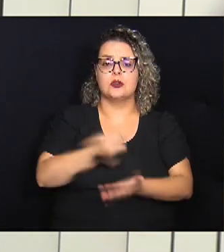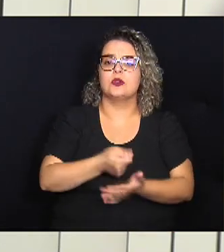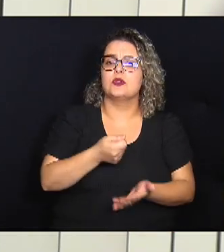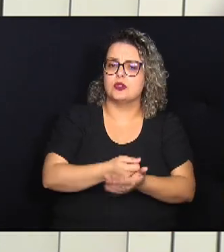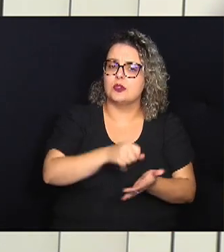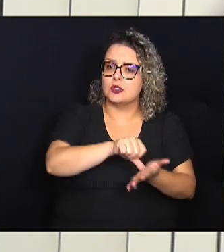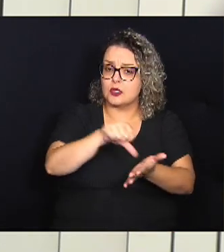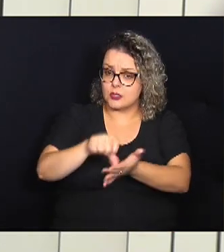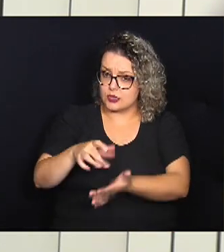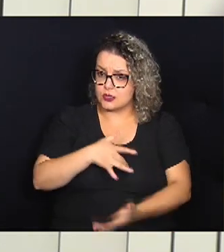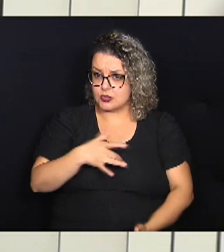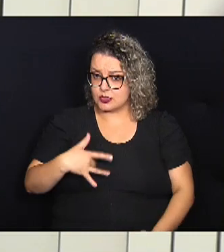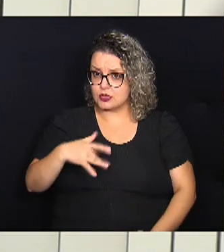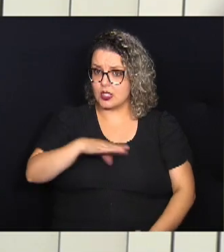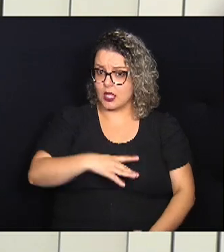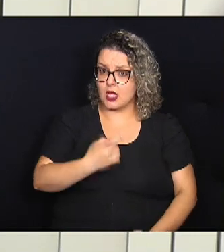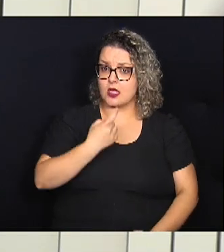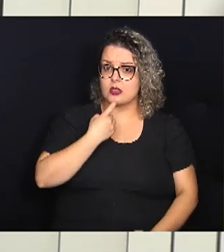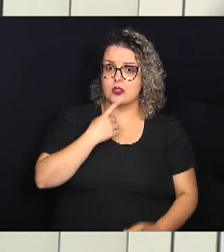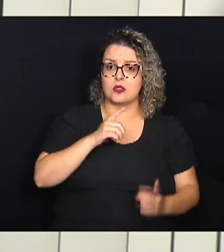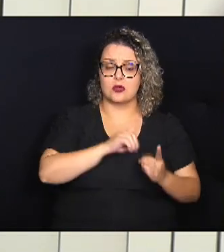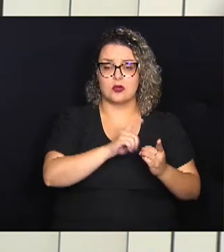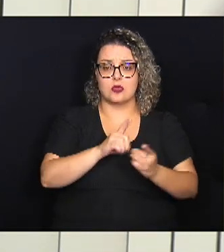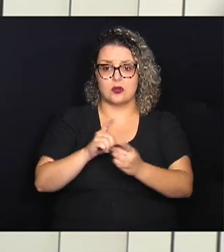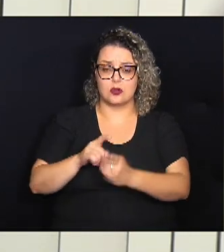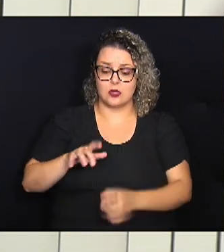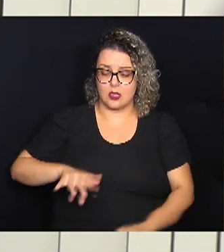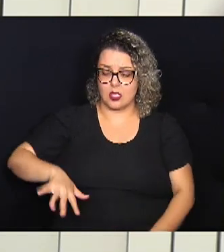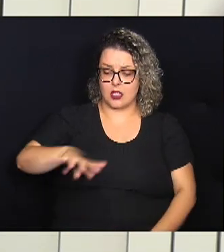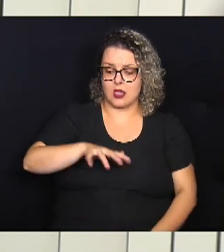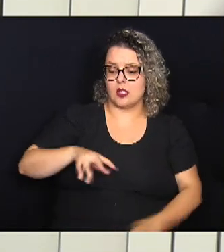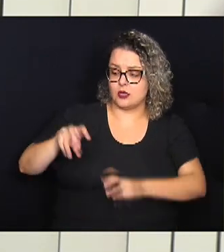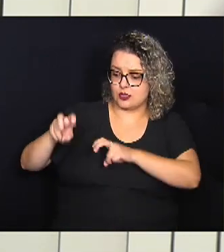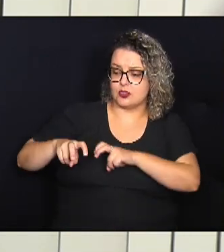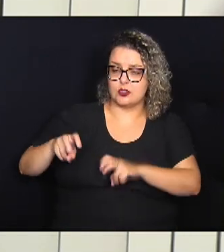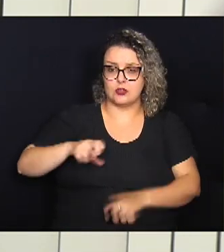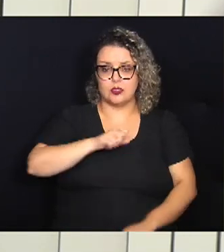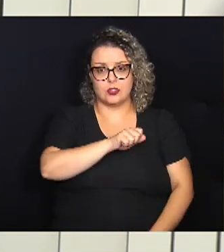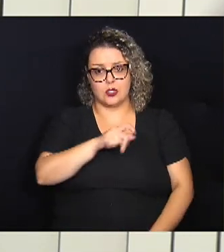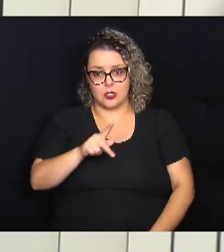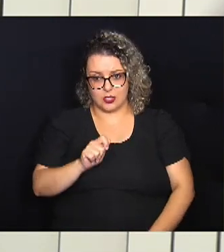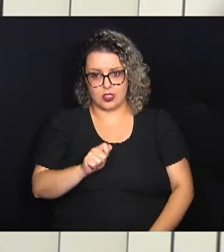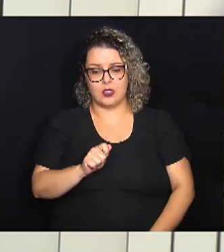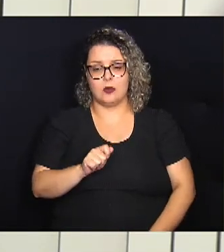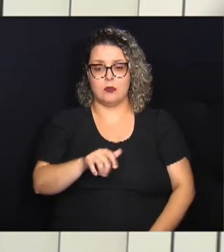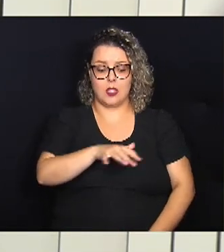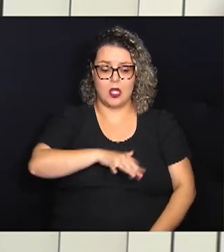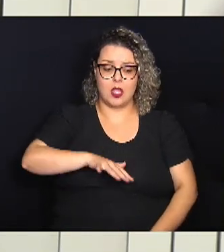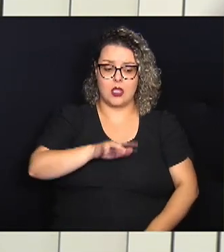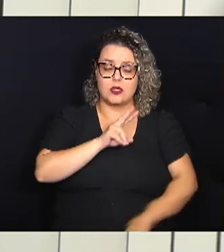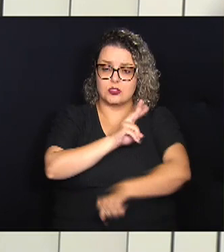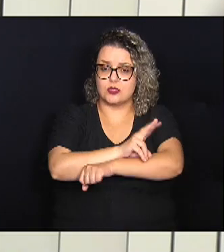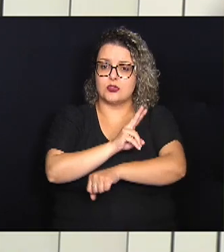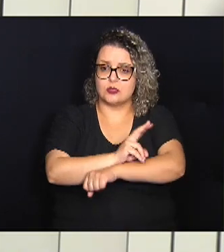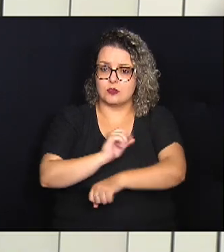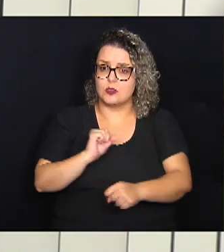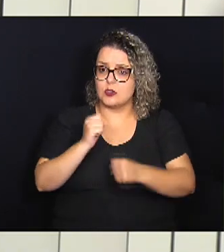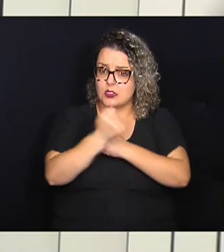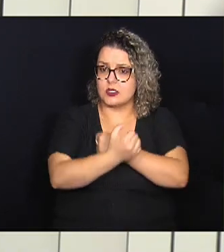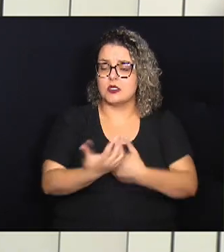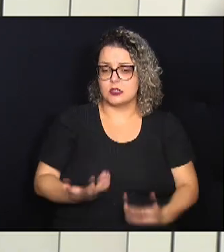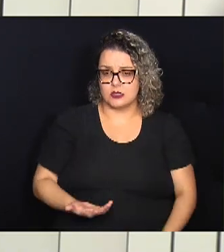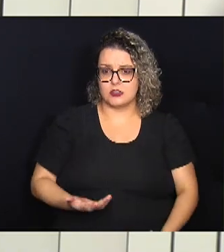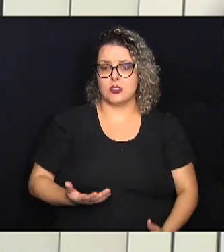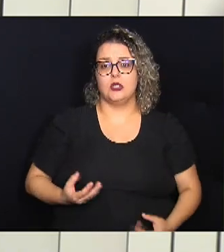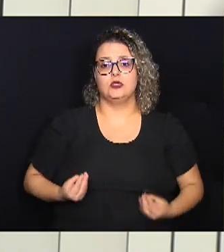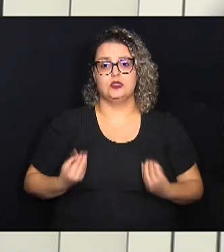de saúde de Campinas que atendam áreas rurais e as APAs, áreas de proteção ambiental, a oferecerem